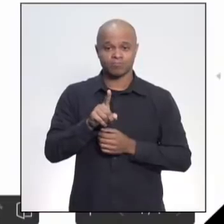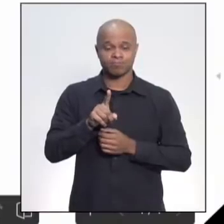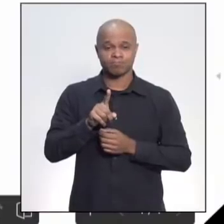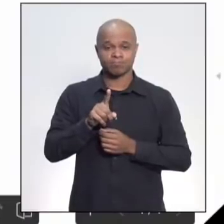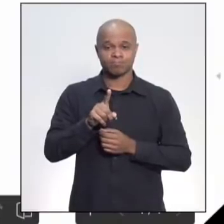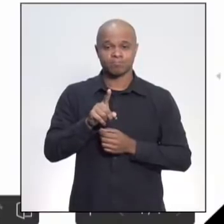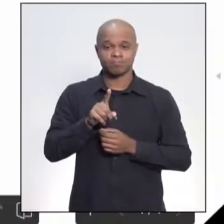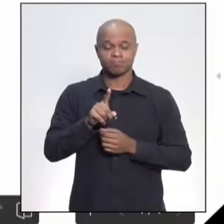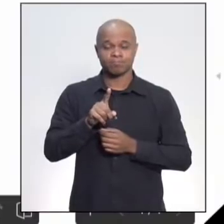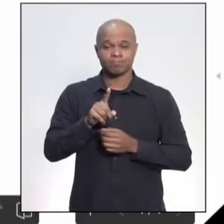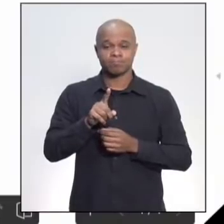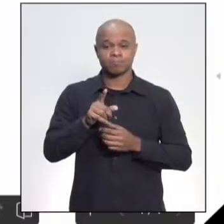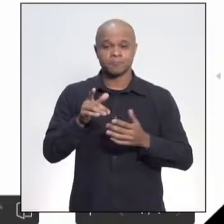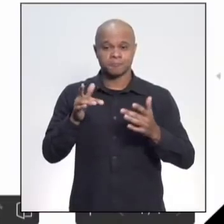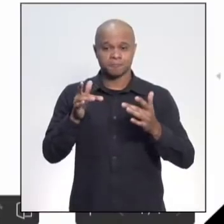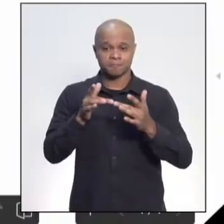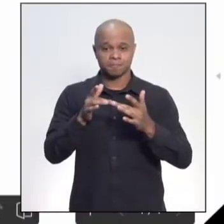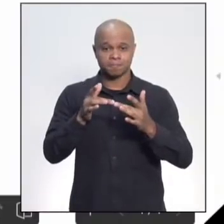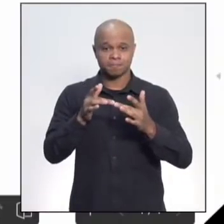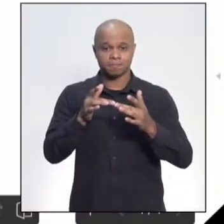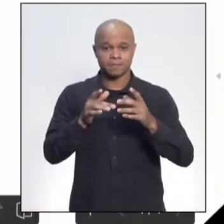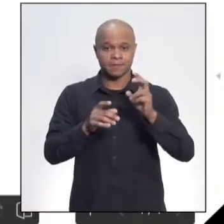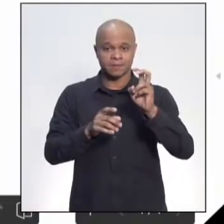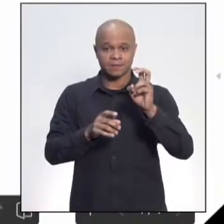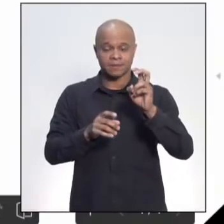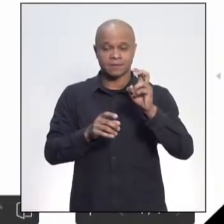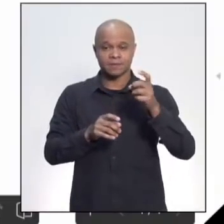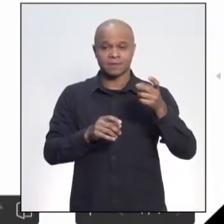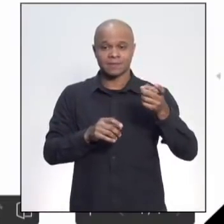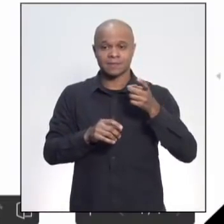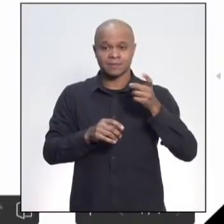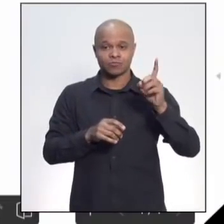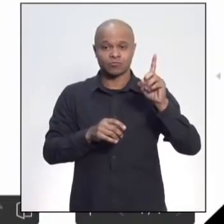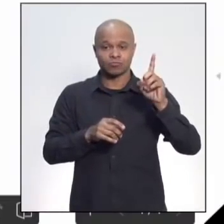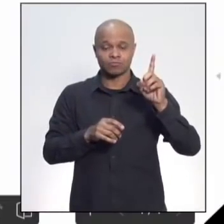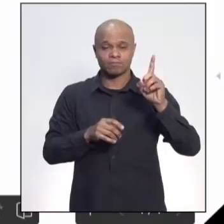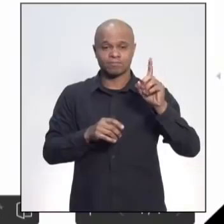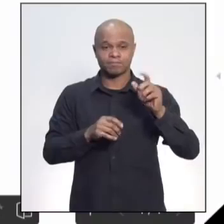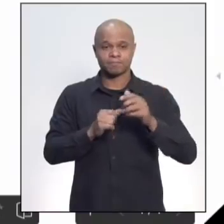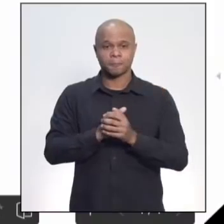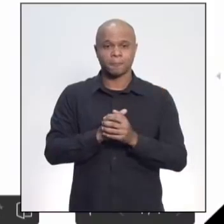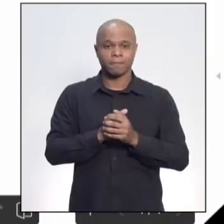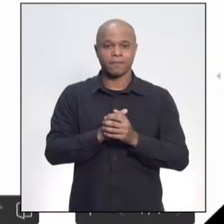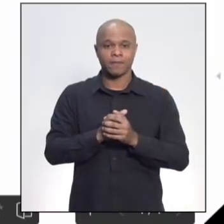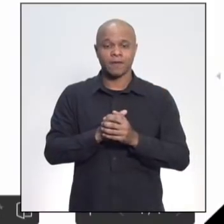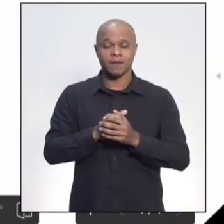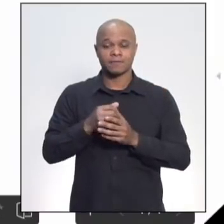que é o meu y1. Tudo bem? E esse 3 é o meu